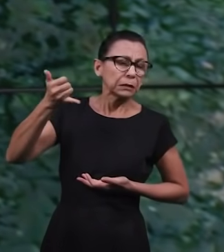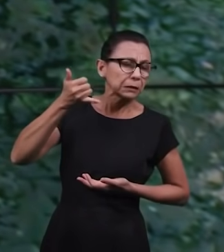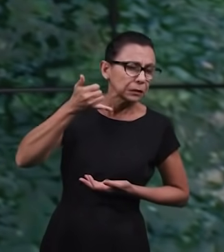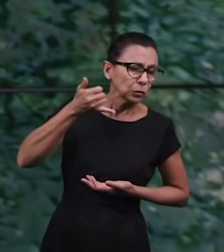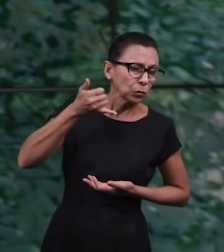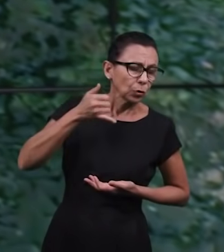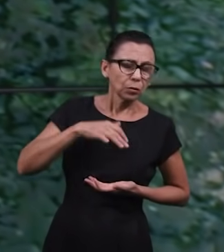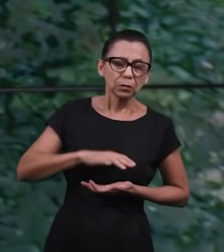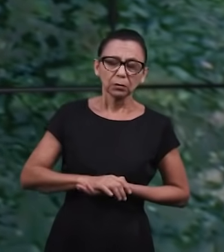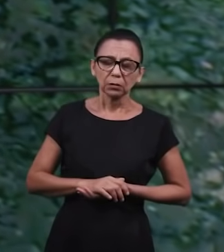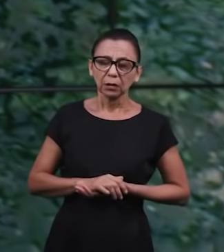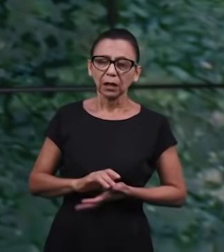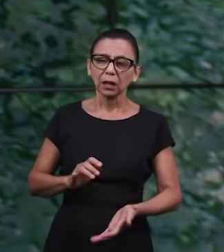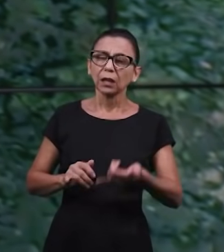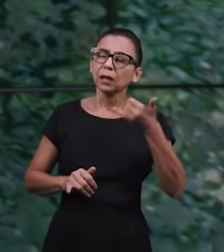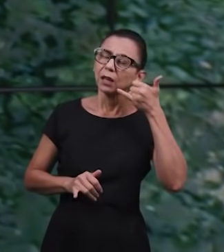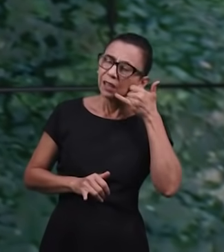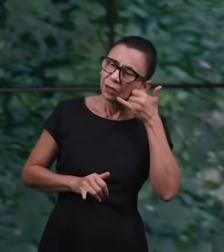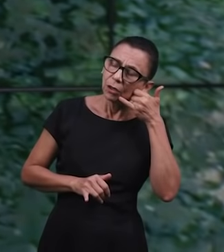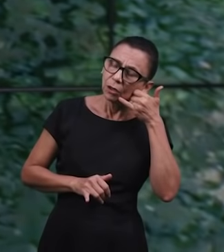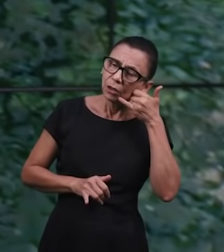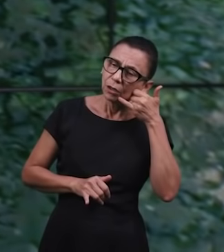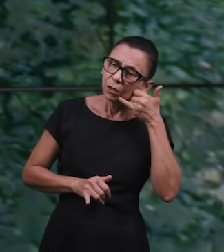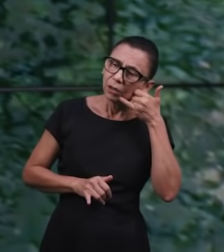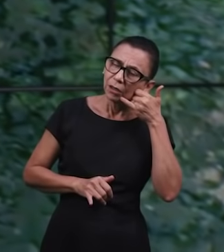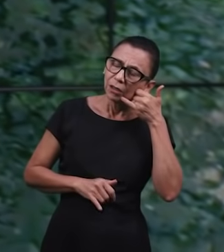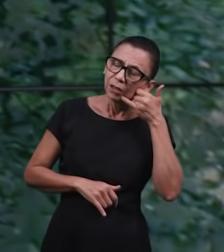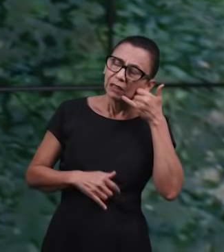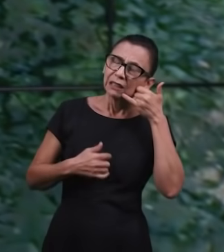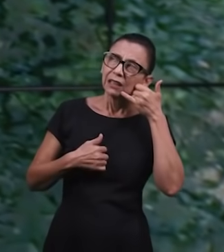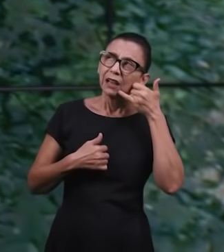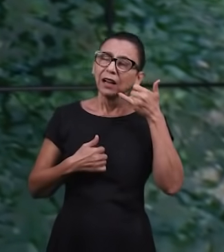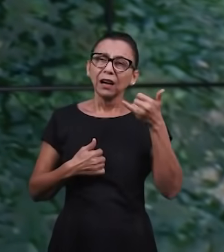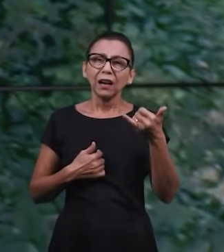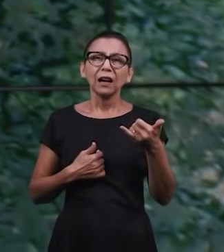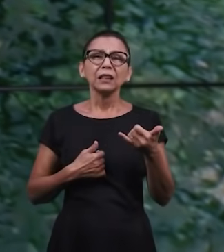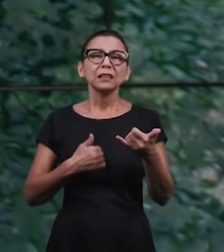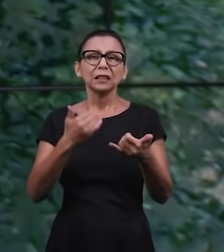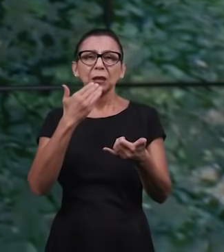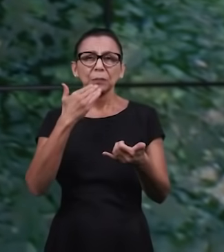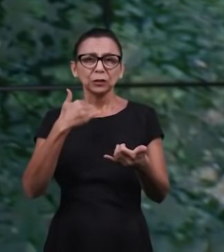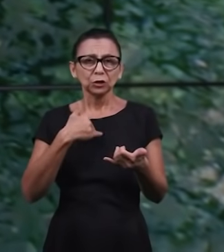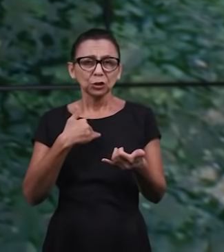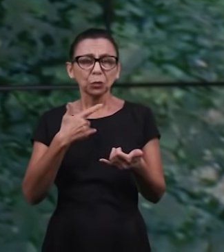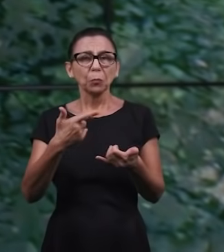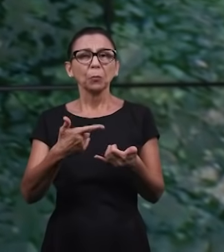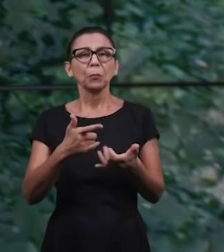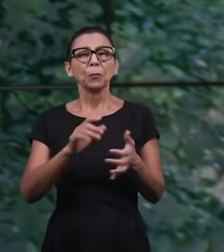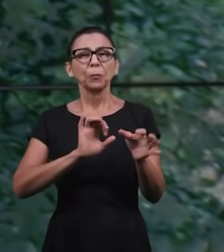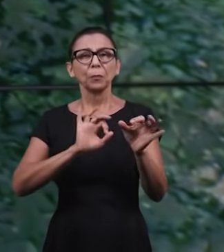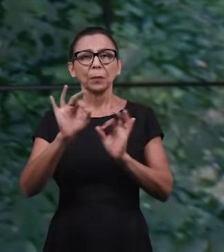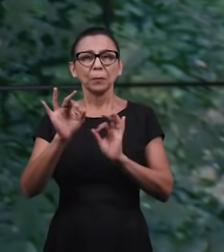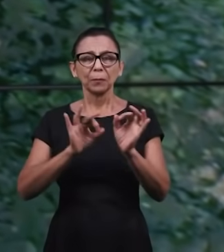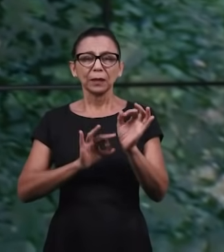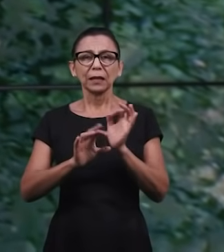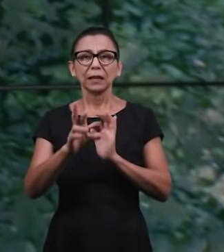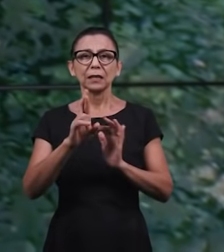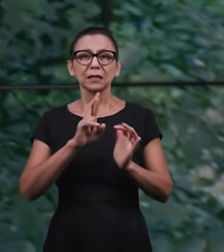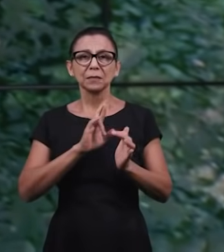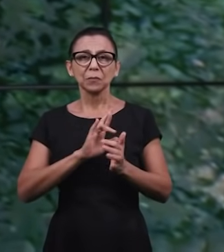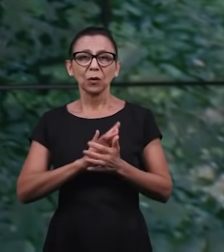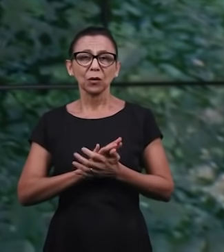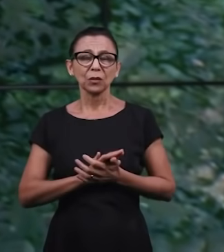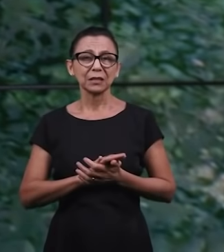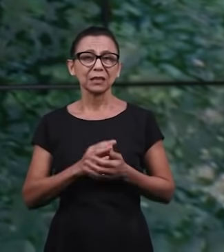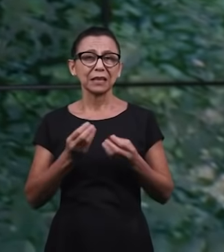Bíblica Dominical. E naquela hora ali, todo aquele estado naturalmente, de fragilidade física que a irmã